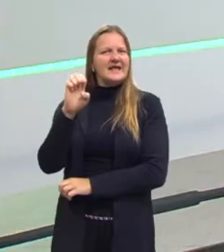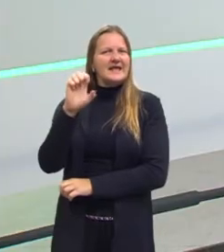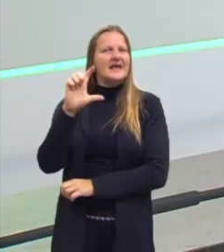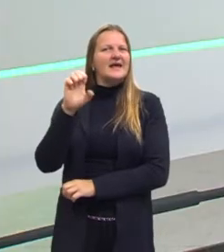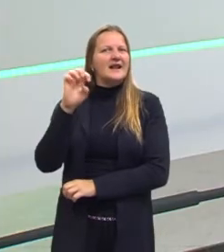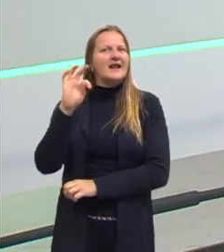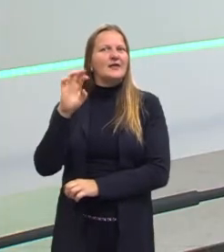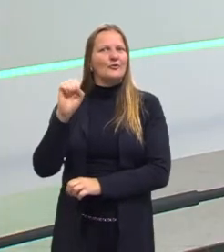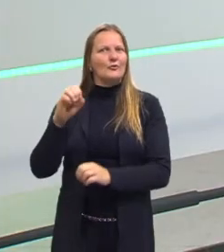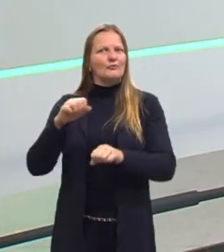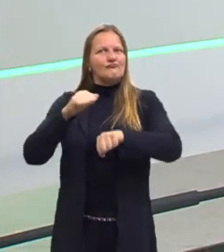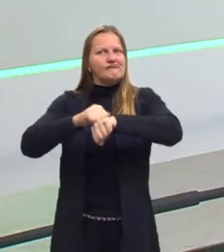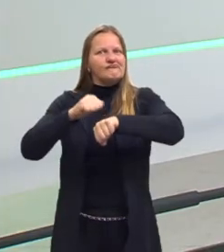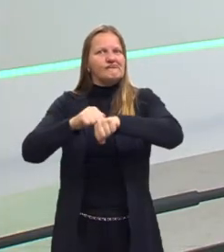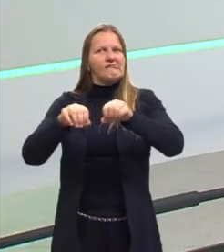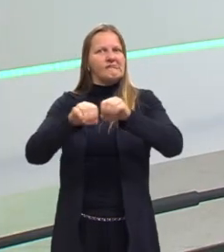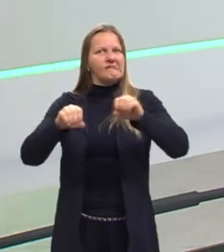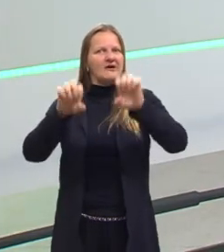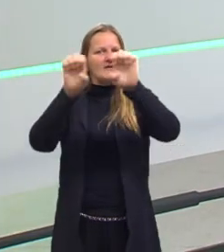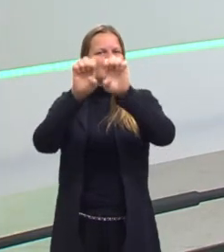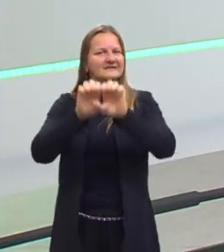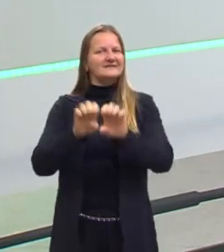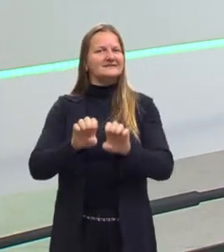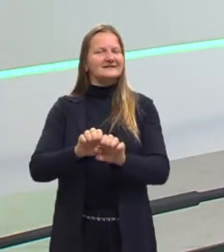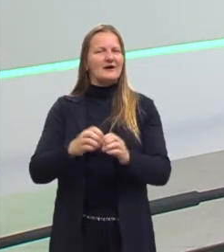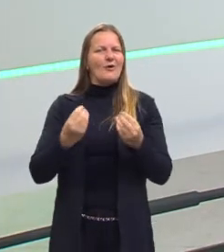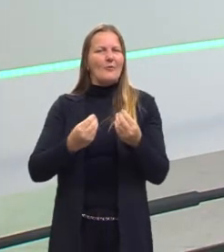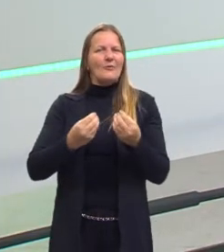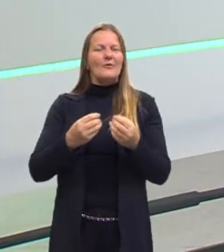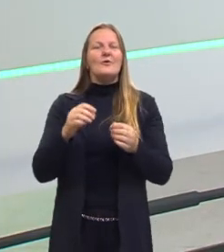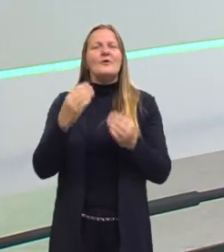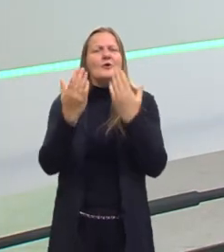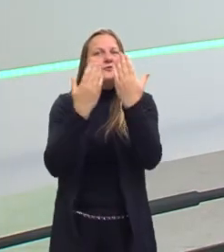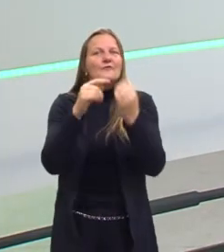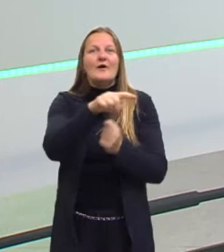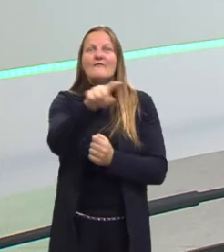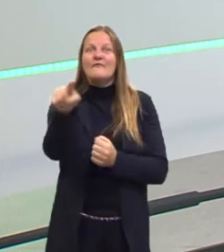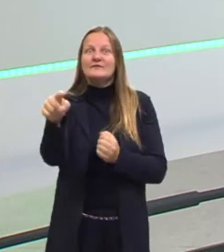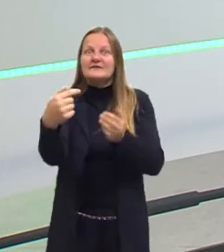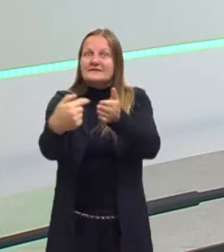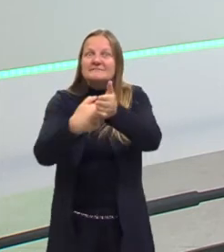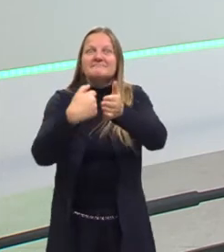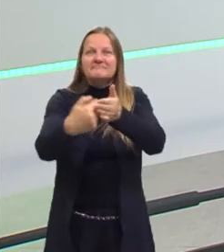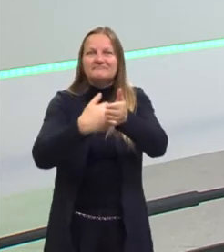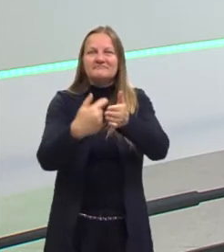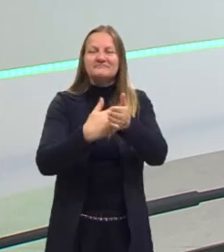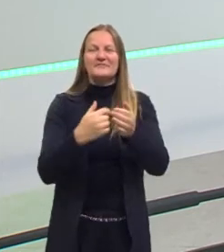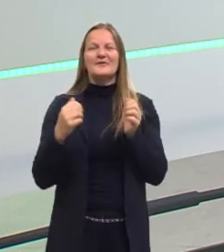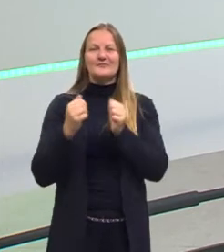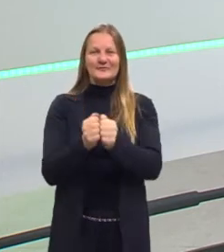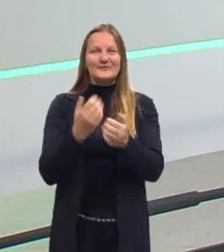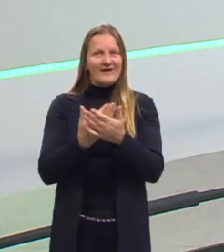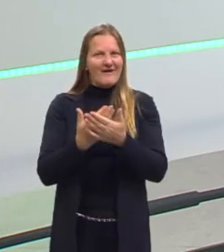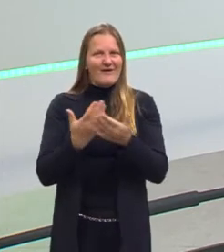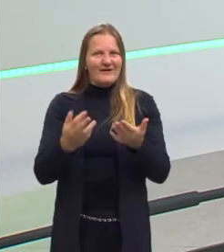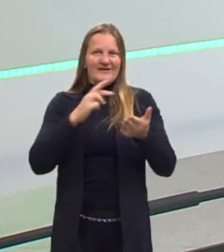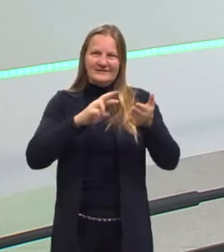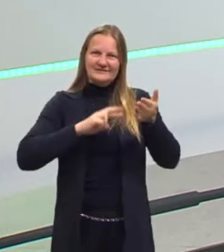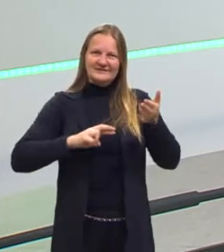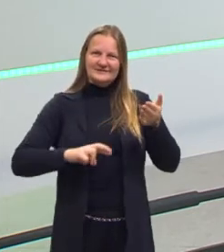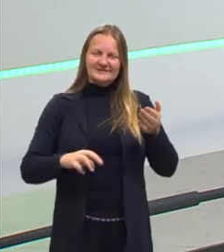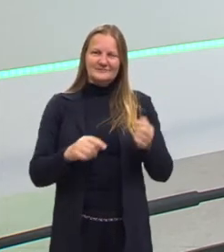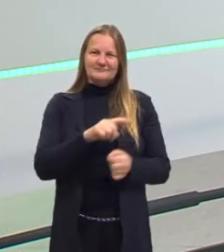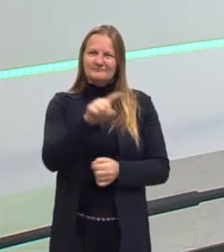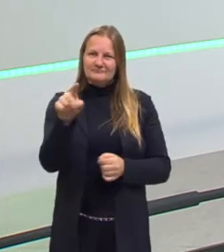aula ela surgiu através de dúvidas tua que acompanha as nossas aulas de redação